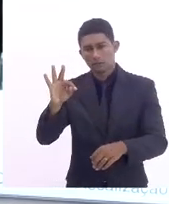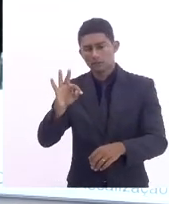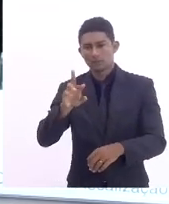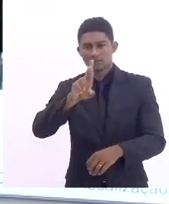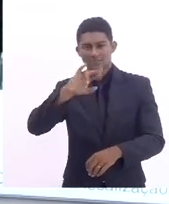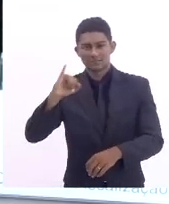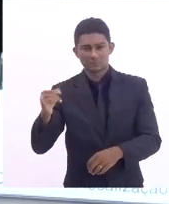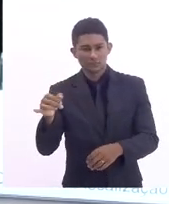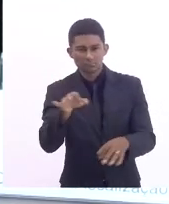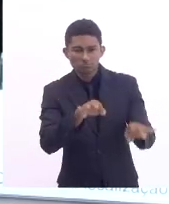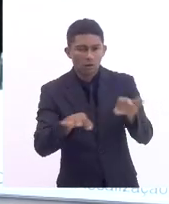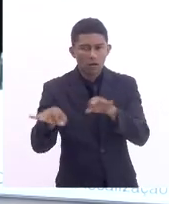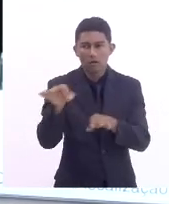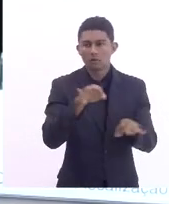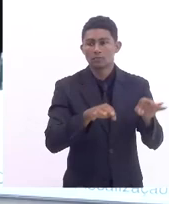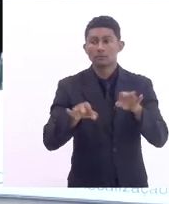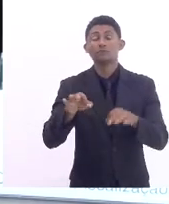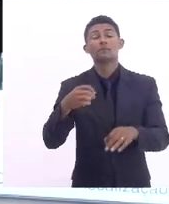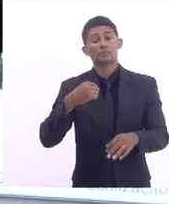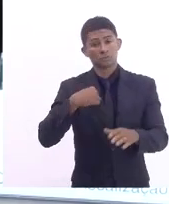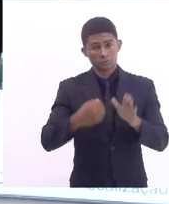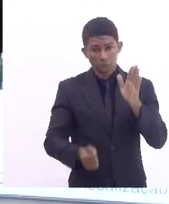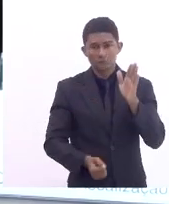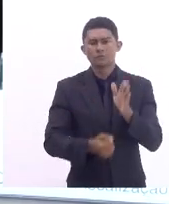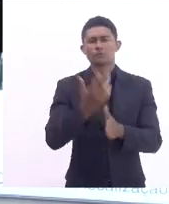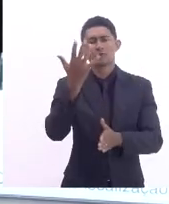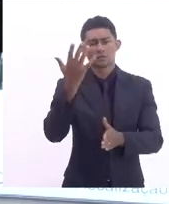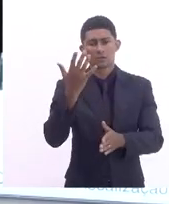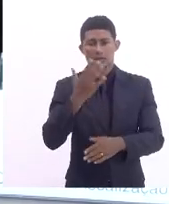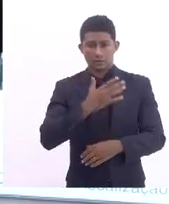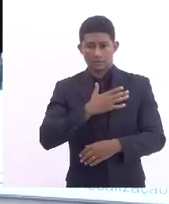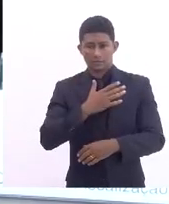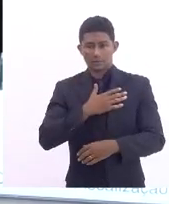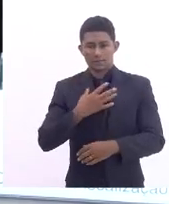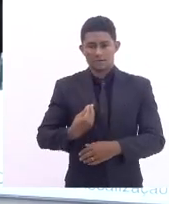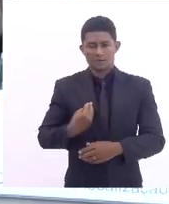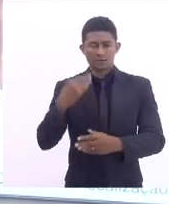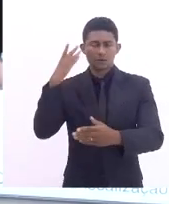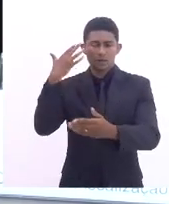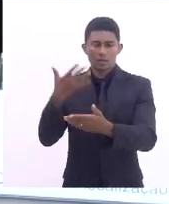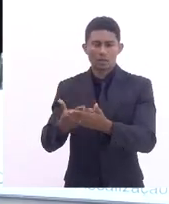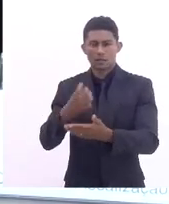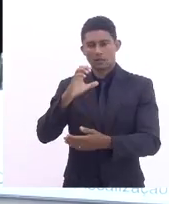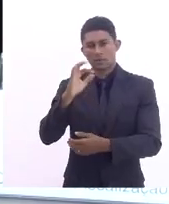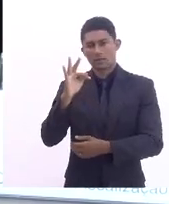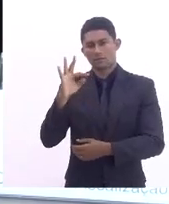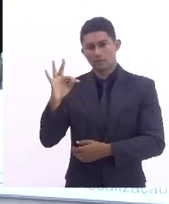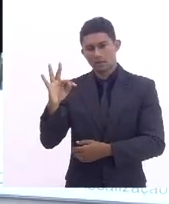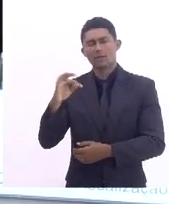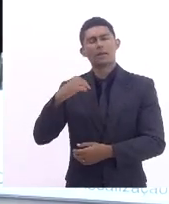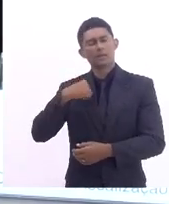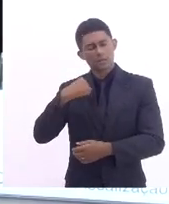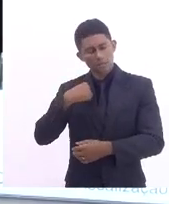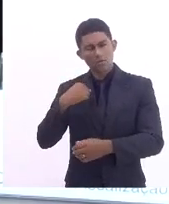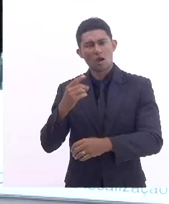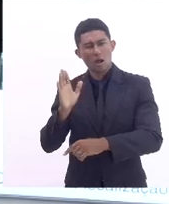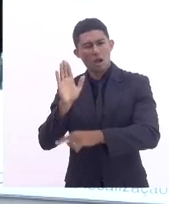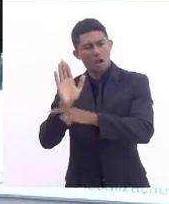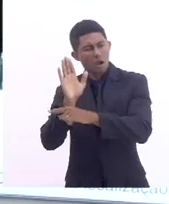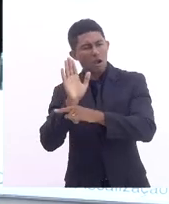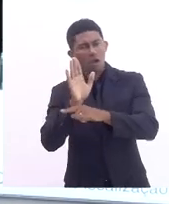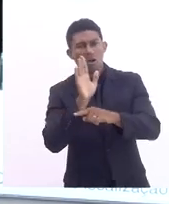eu em vários momentos da minha trajetória dentro do cft eu colaborei e participei